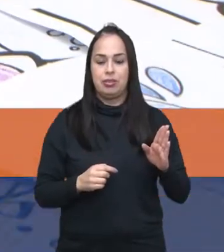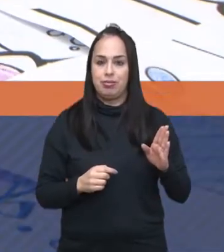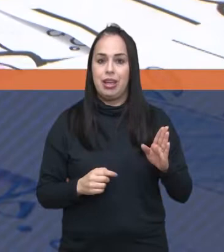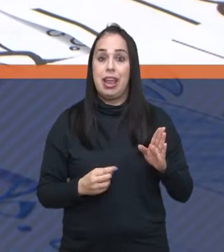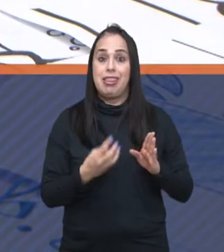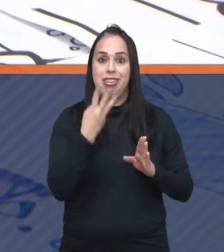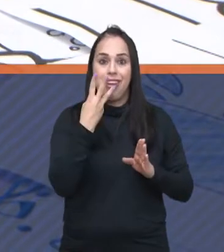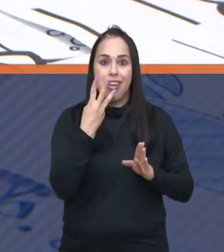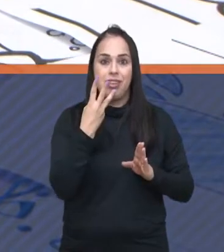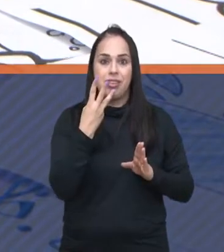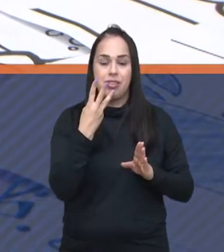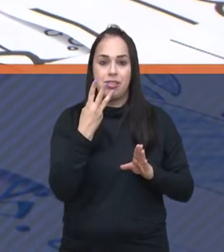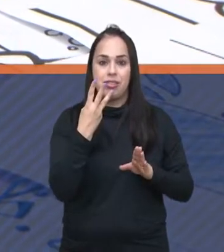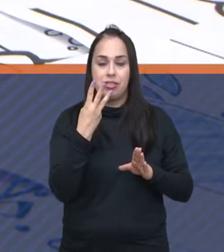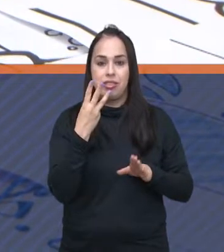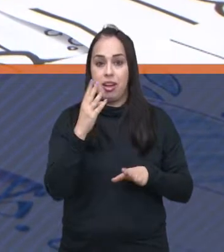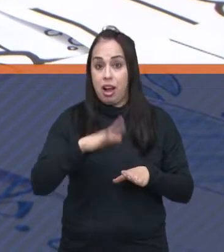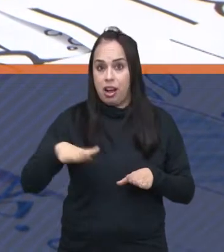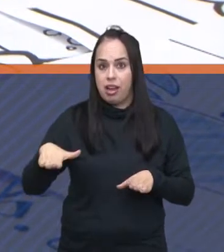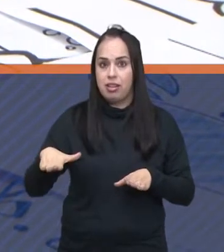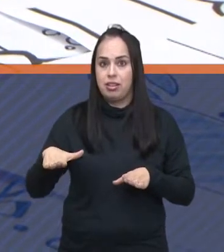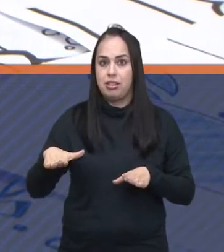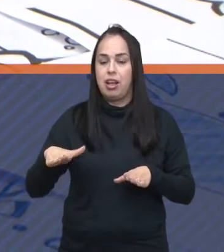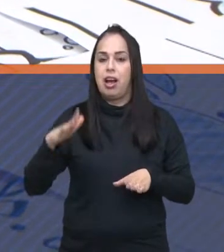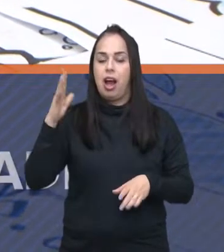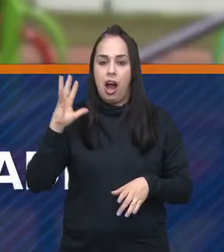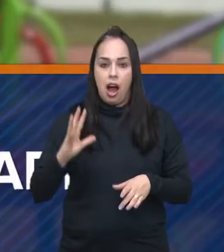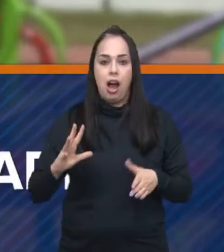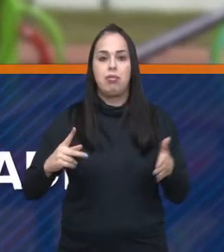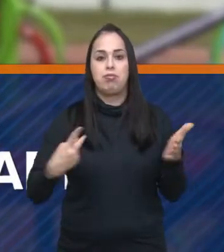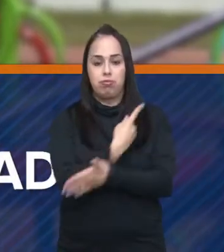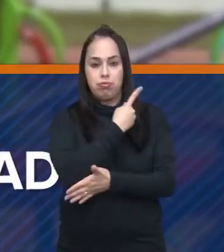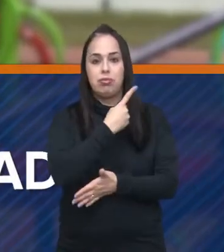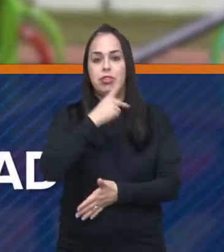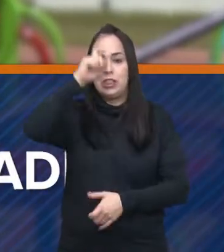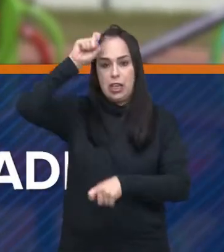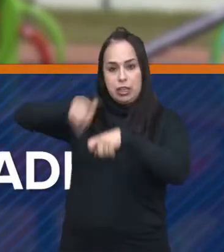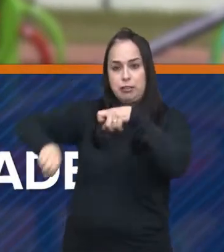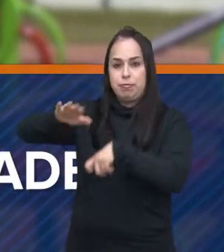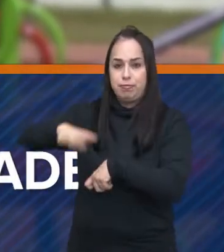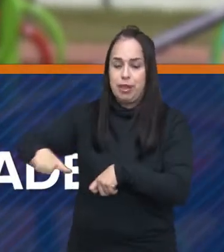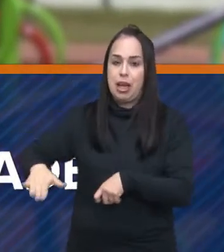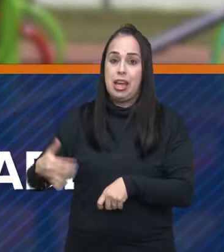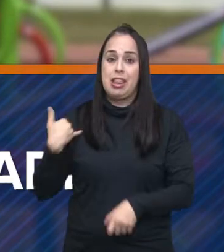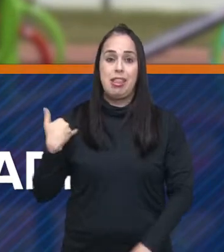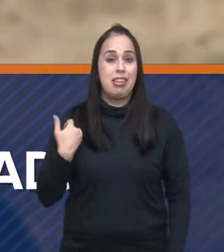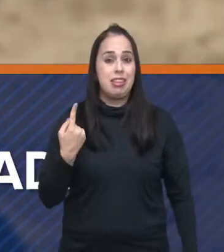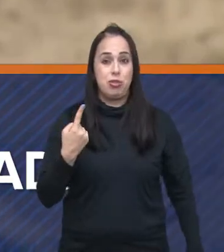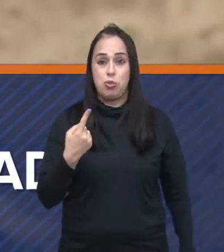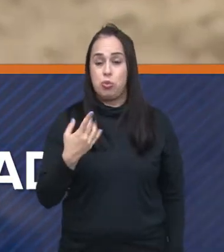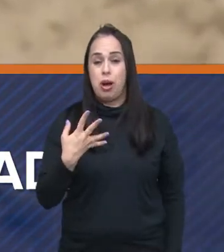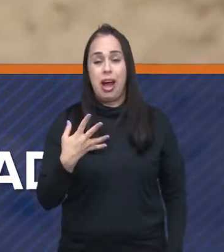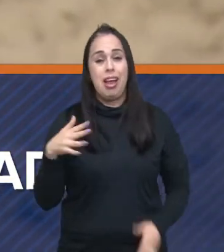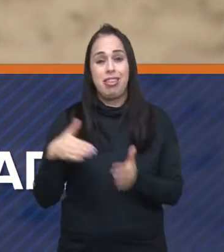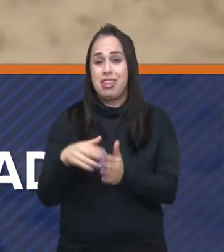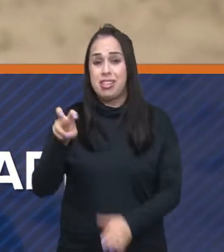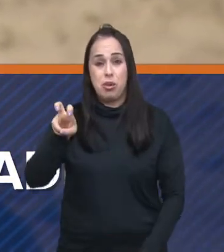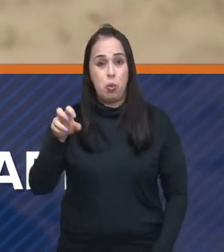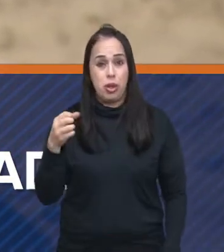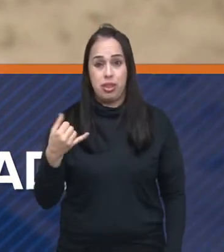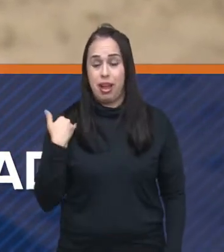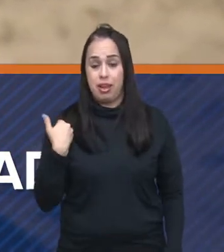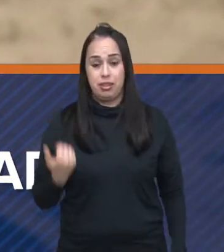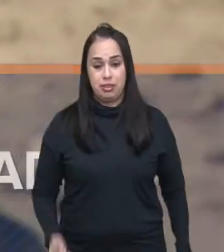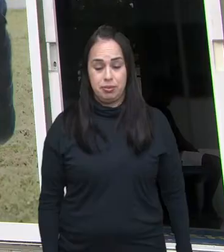No Brasil, 3 crianças são abusadas a cada hora e cerca de 51% delas têm entre 1 e